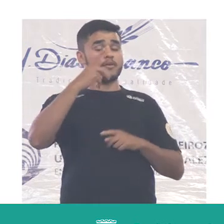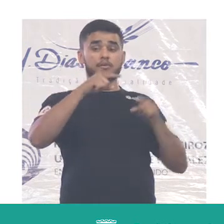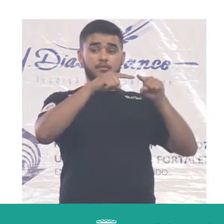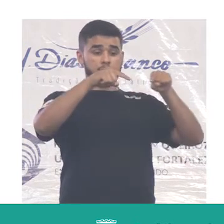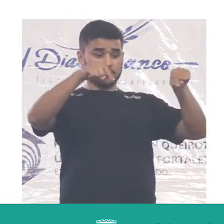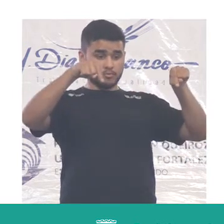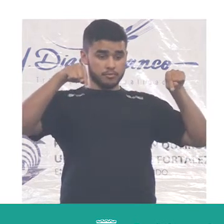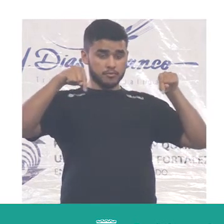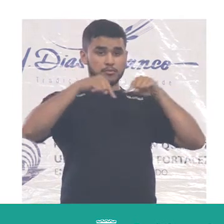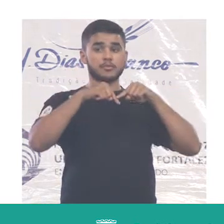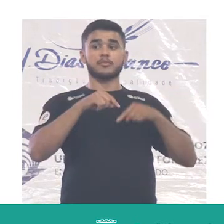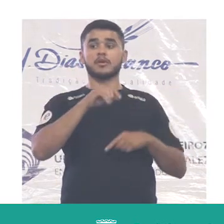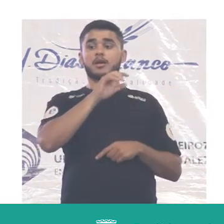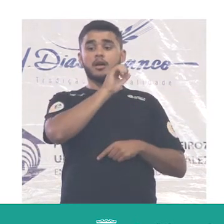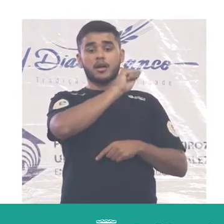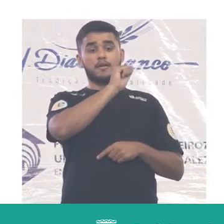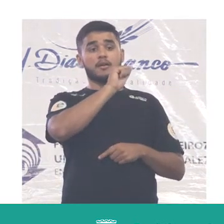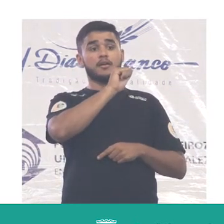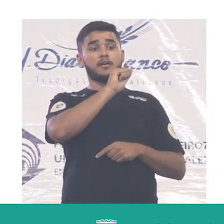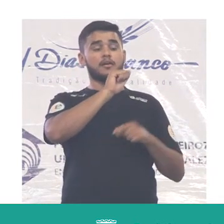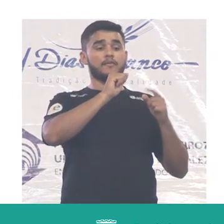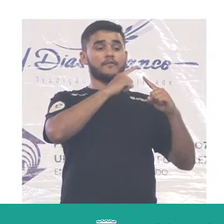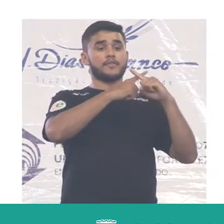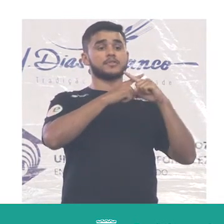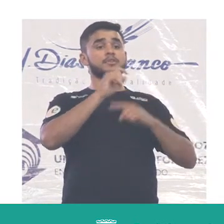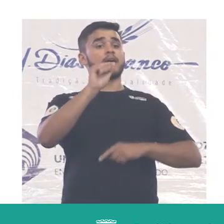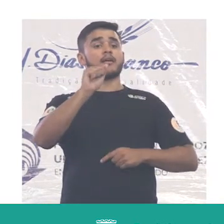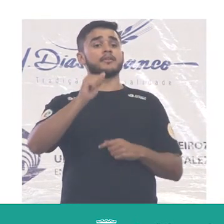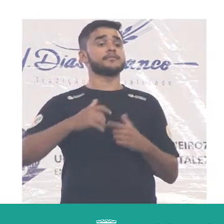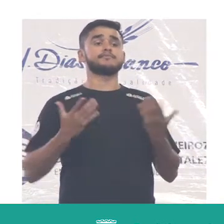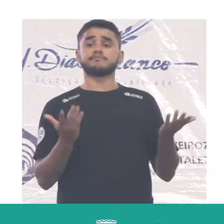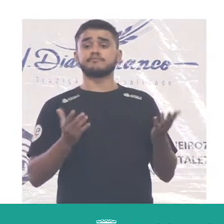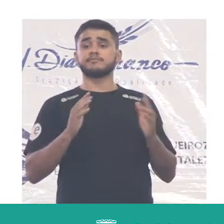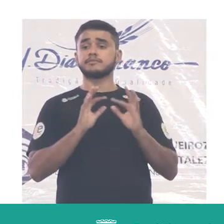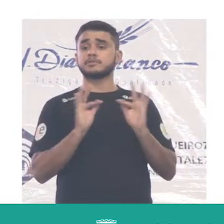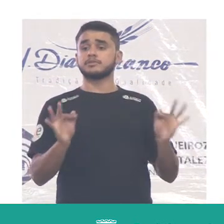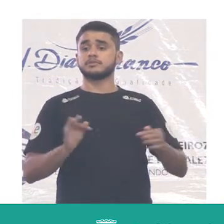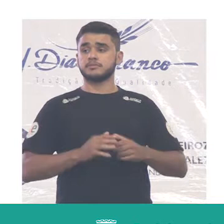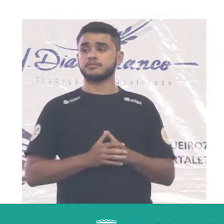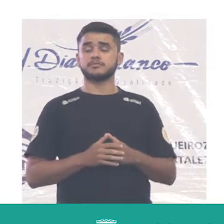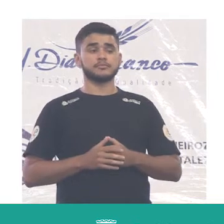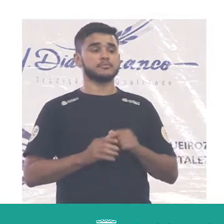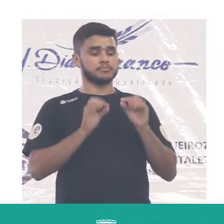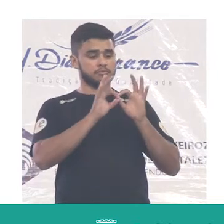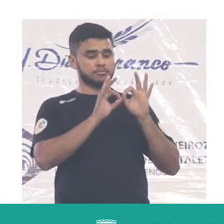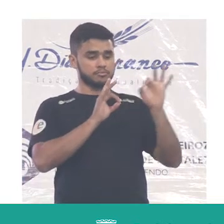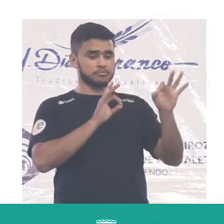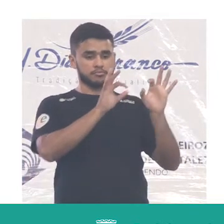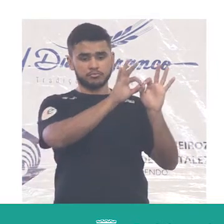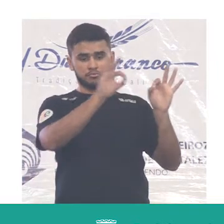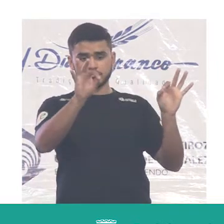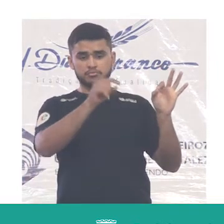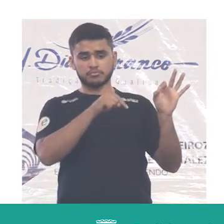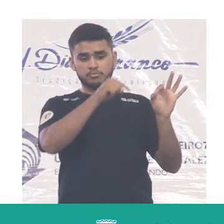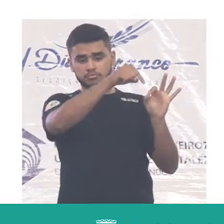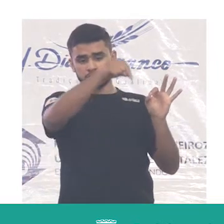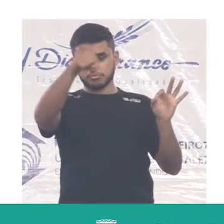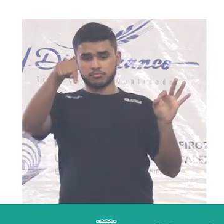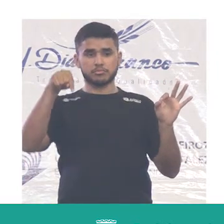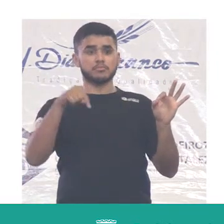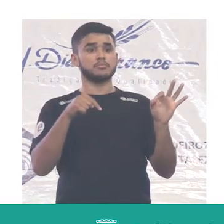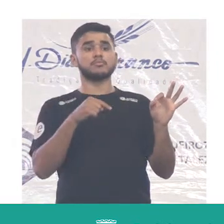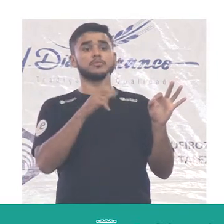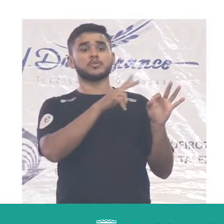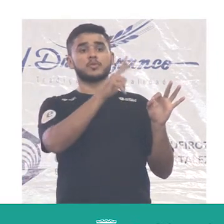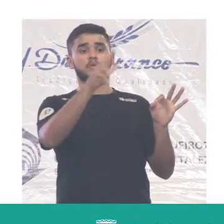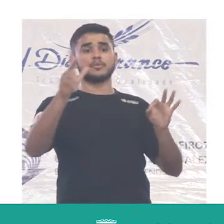são o quê? Iguais. Ficou A vezes A. O A e o B vão ser iguais. As dimensões A e a dimensão B vão ter que ser iguais. E a